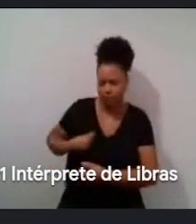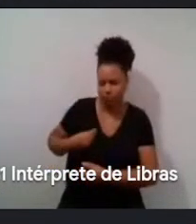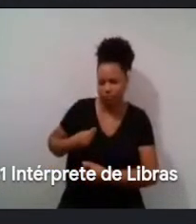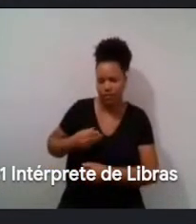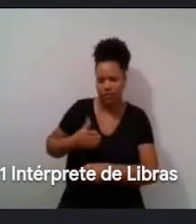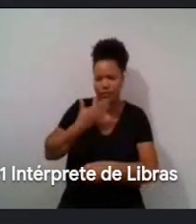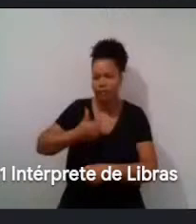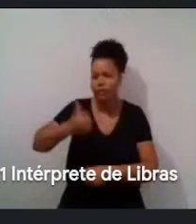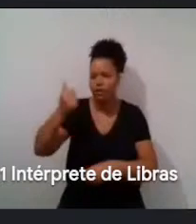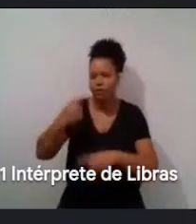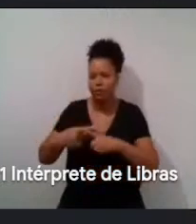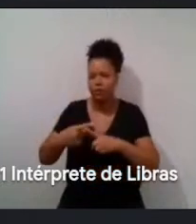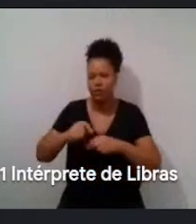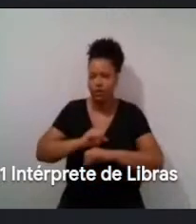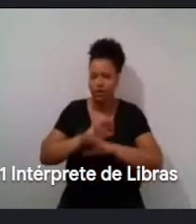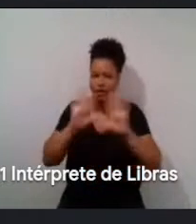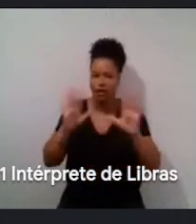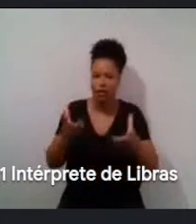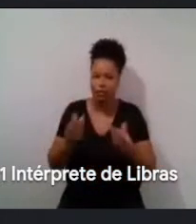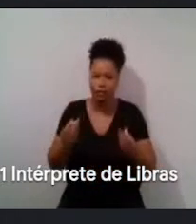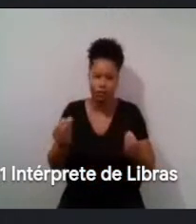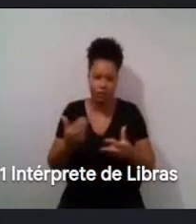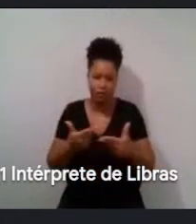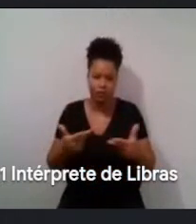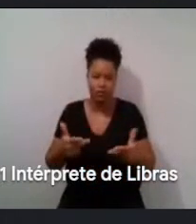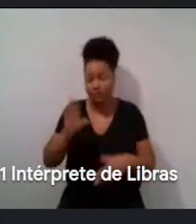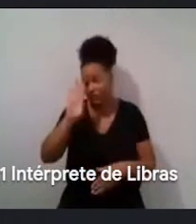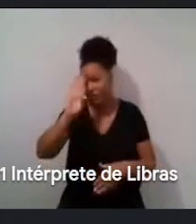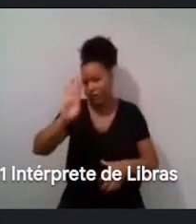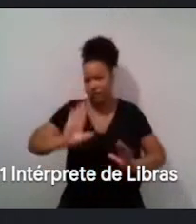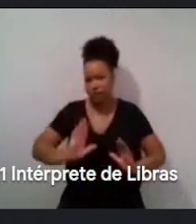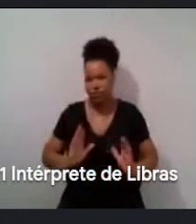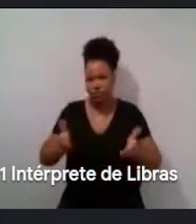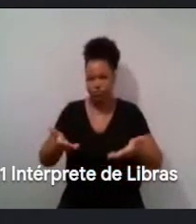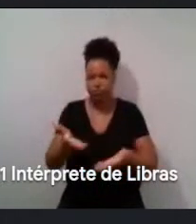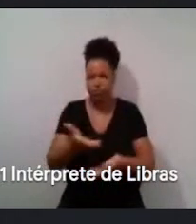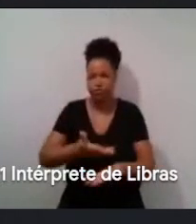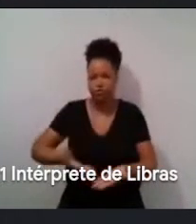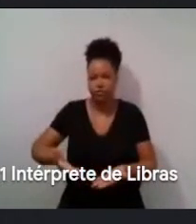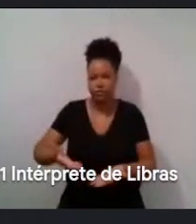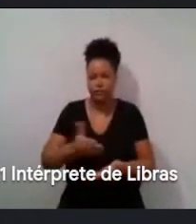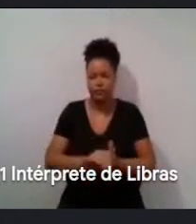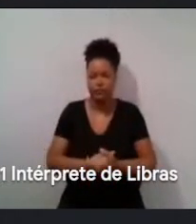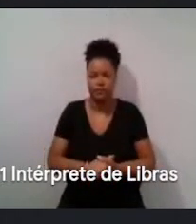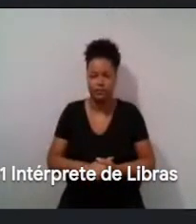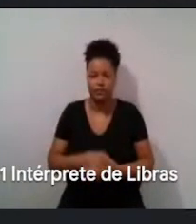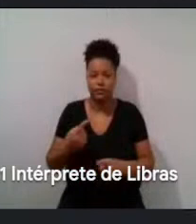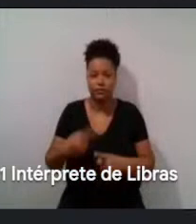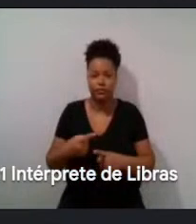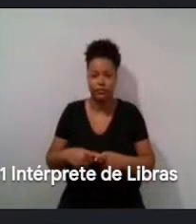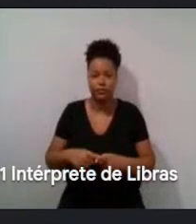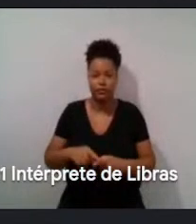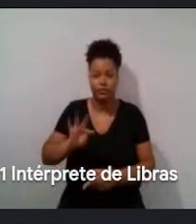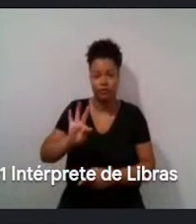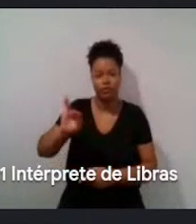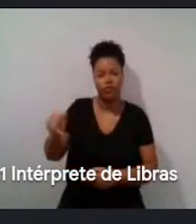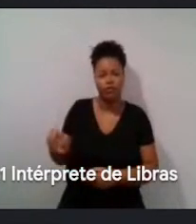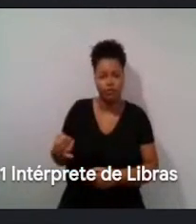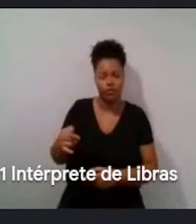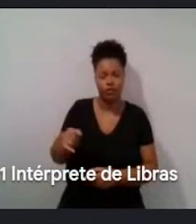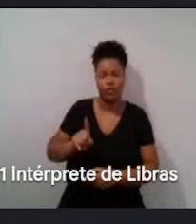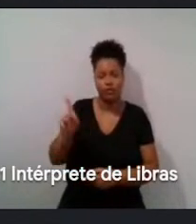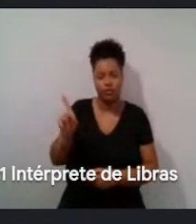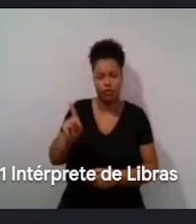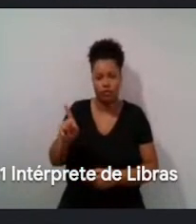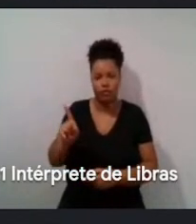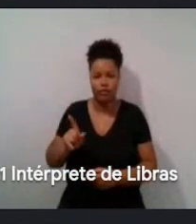coisas, principalmente no colegiado. Né? Porque, por exemplo, lá no Tribunal de Justiça, né, quando tem